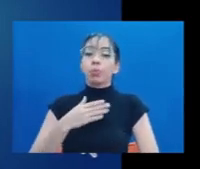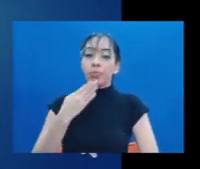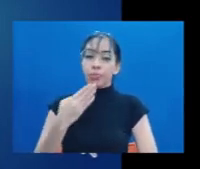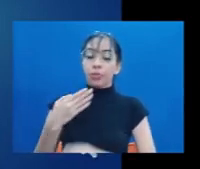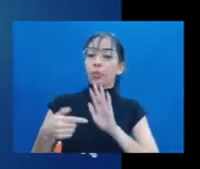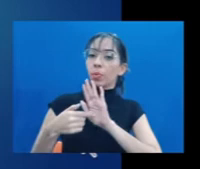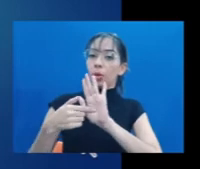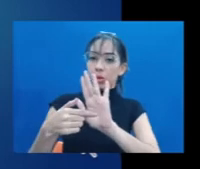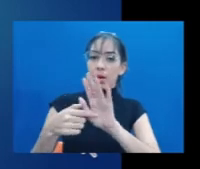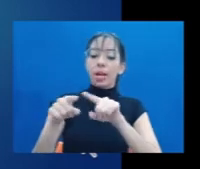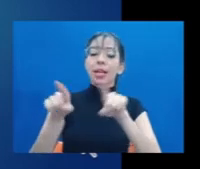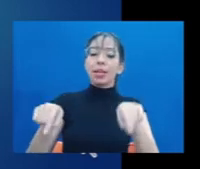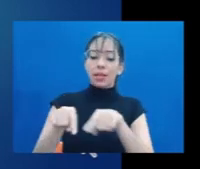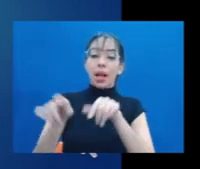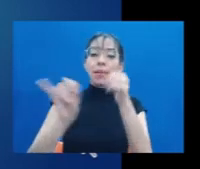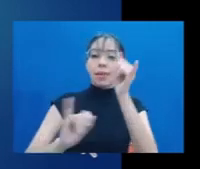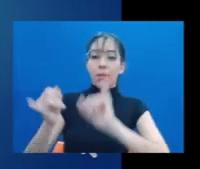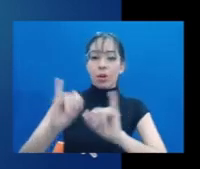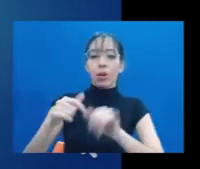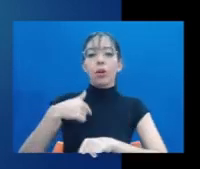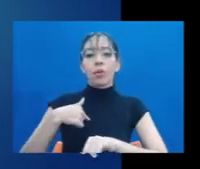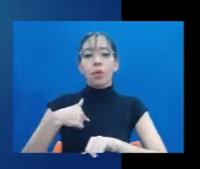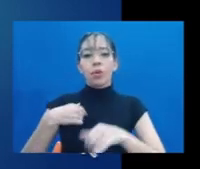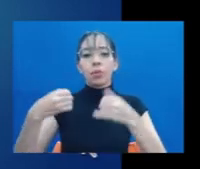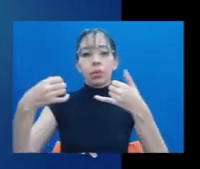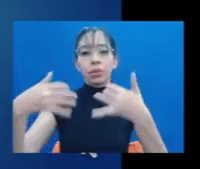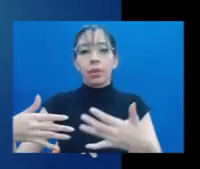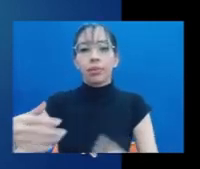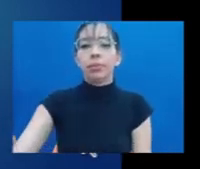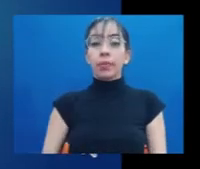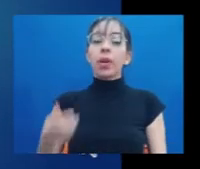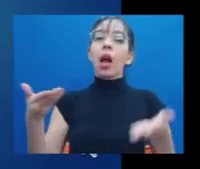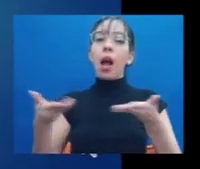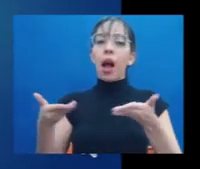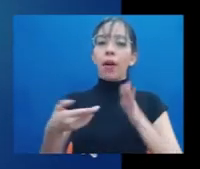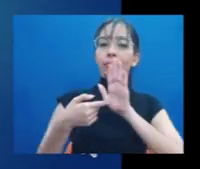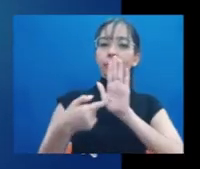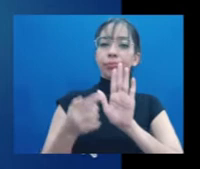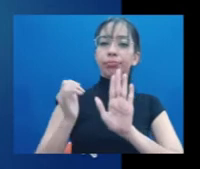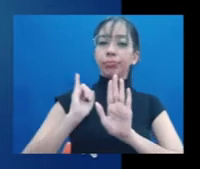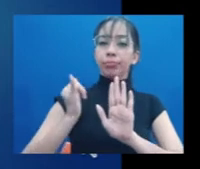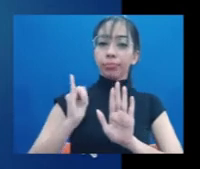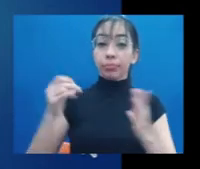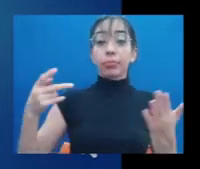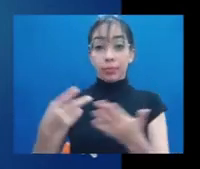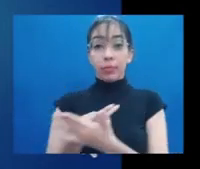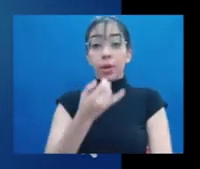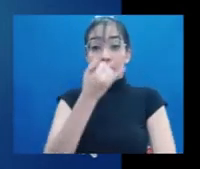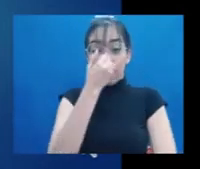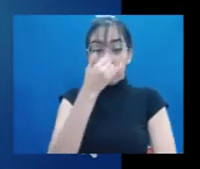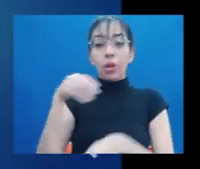Então, eu opto por trazer esses casos reais de acidentes em laboratórios para vocês. Eu vou narrar para vocês esses acidentes que aconteceram